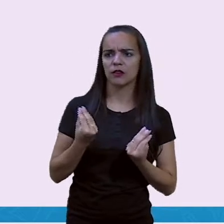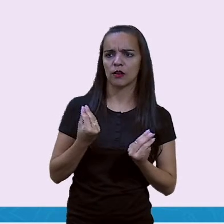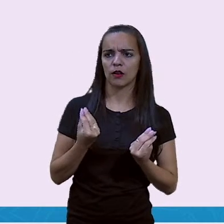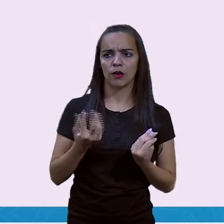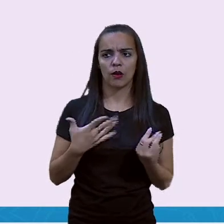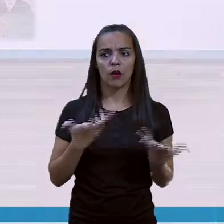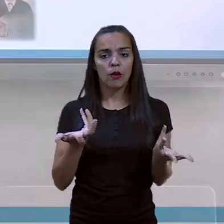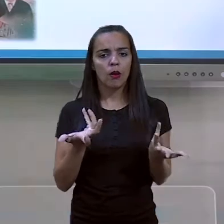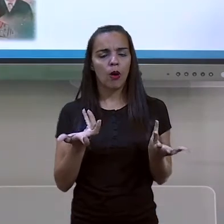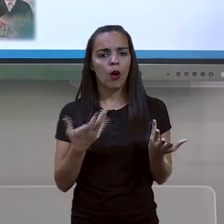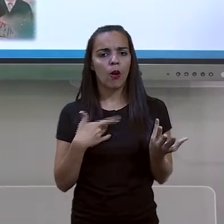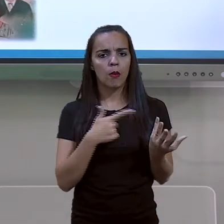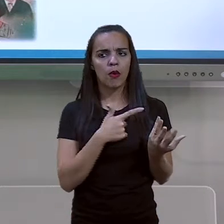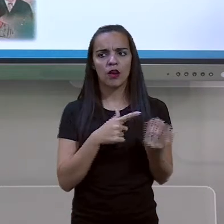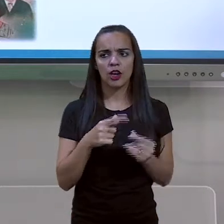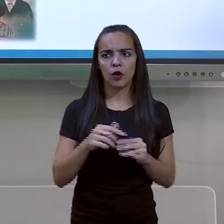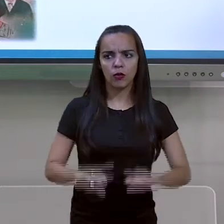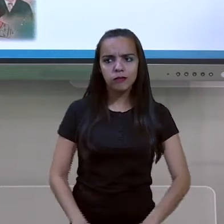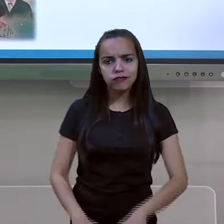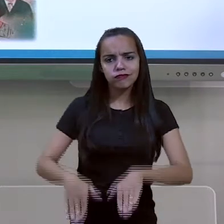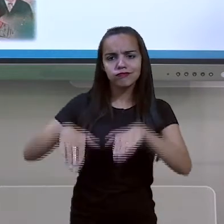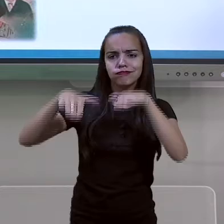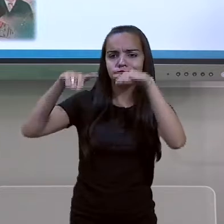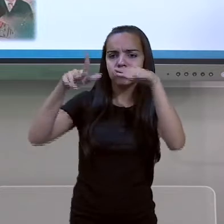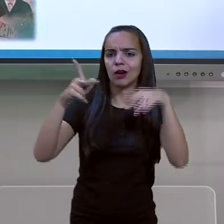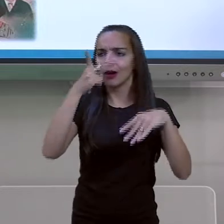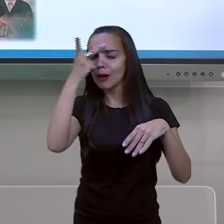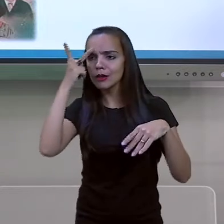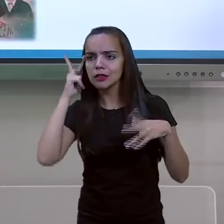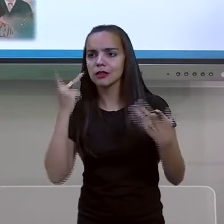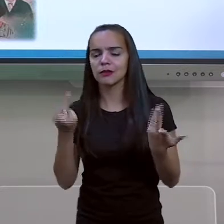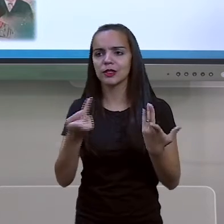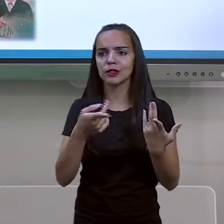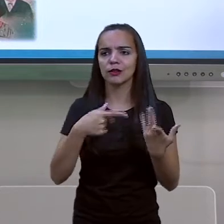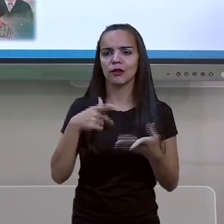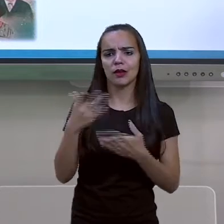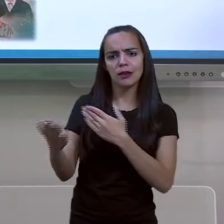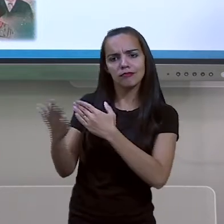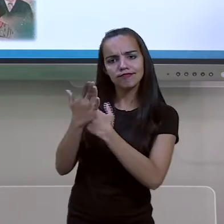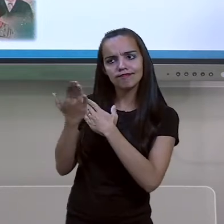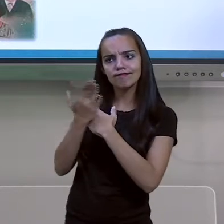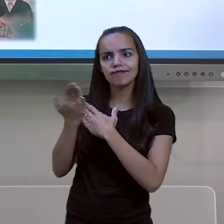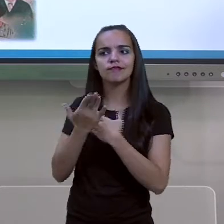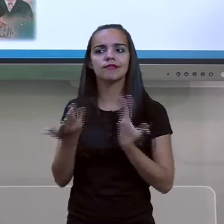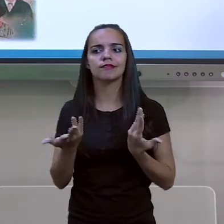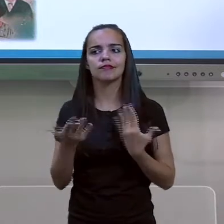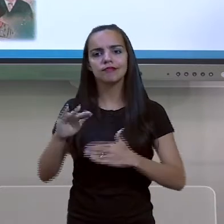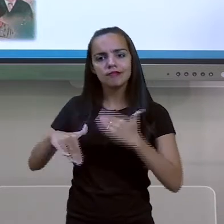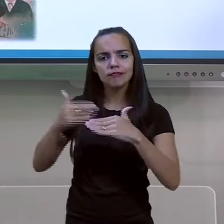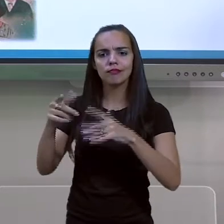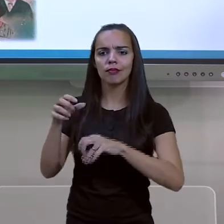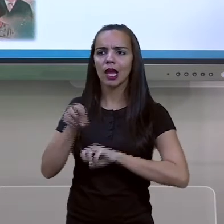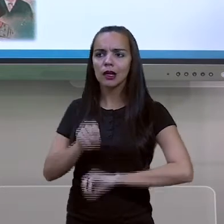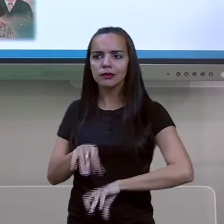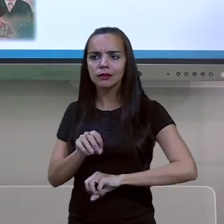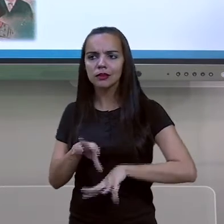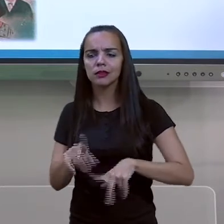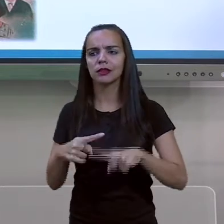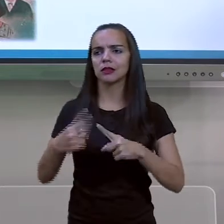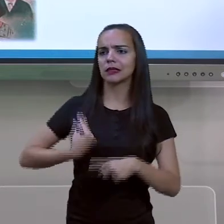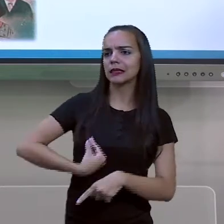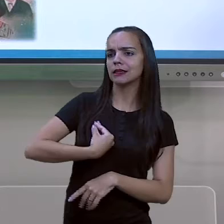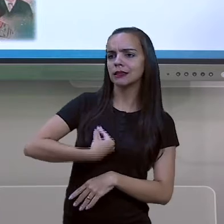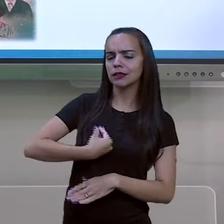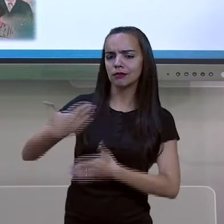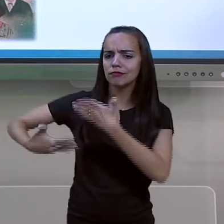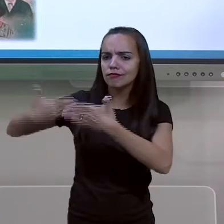criada junto a um grupo de pessoas que ajudaram, na educação, na vivência ali do